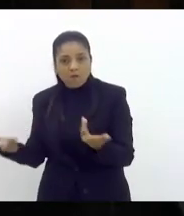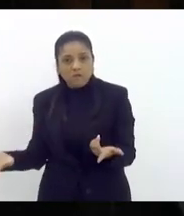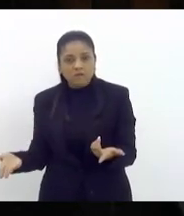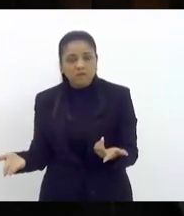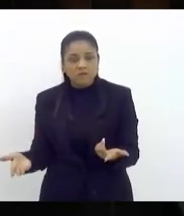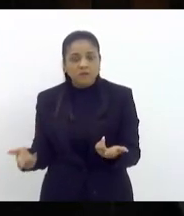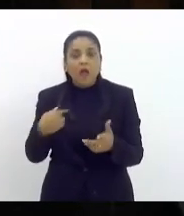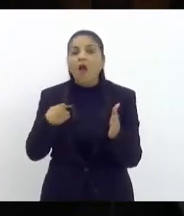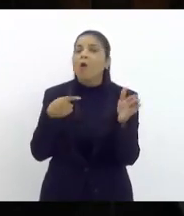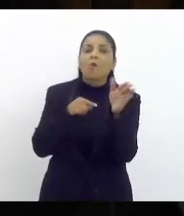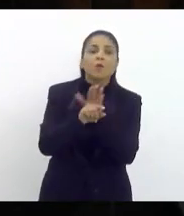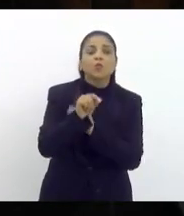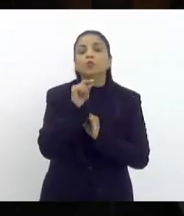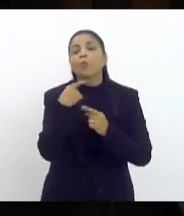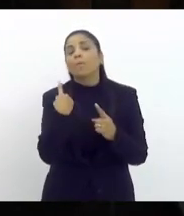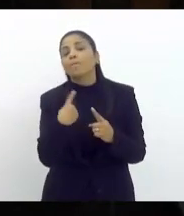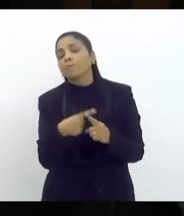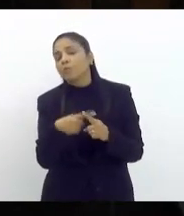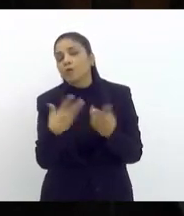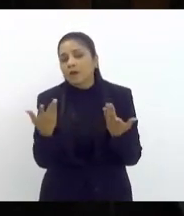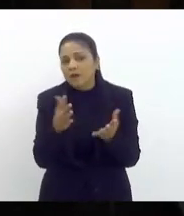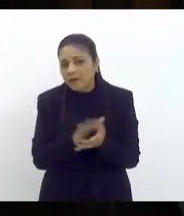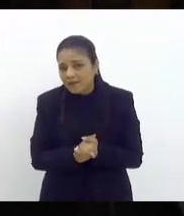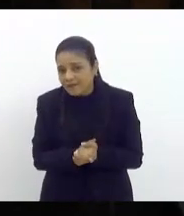e eu pergunto quer desmontar tudo isso para que?